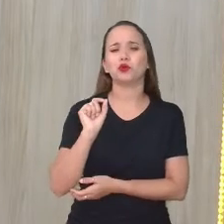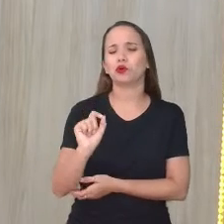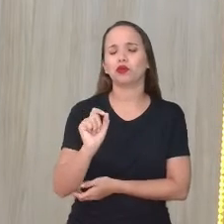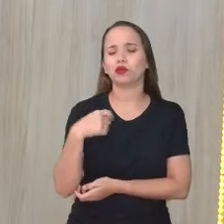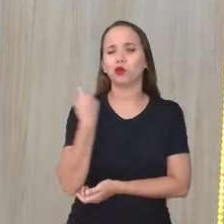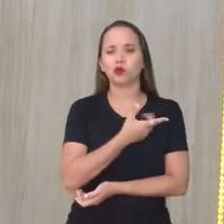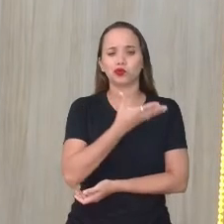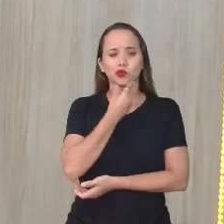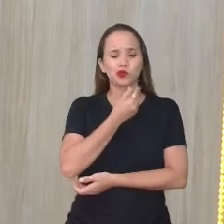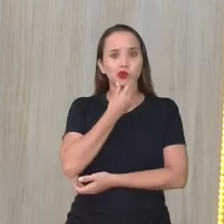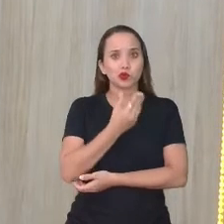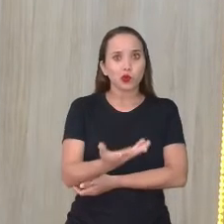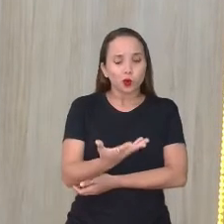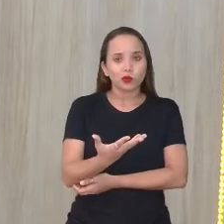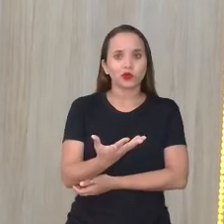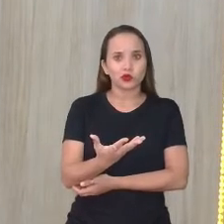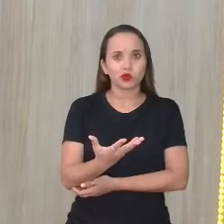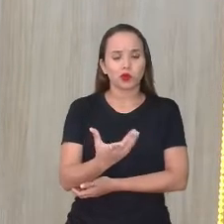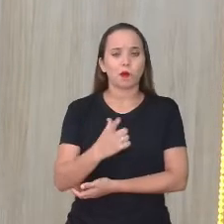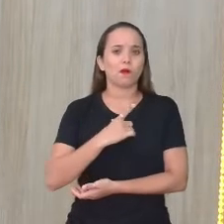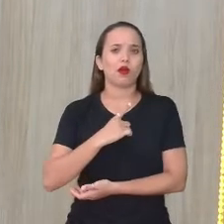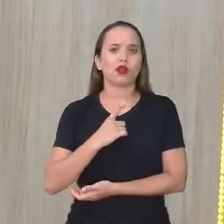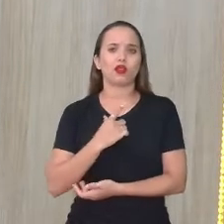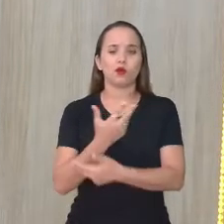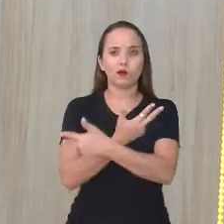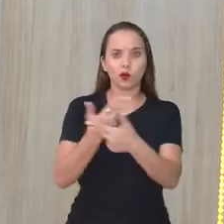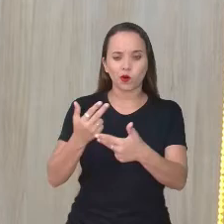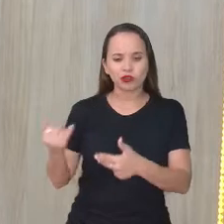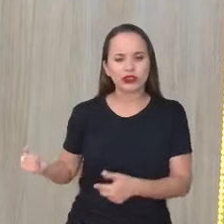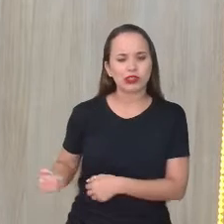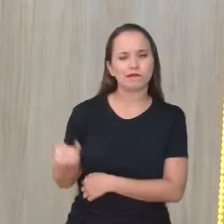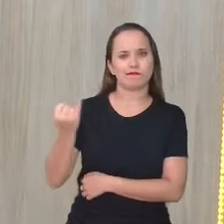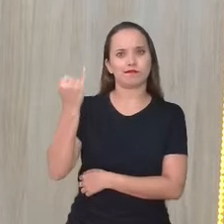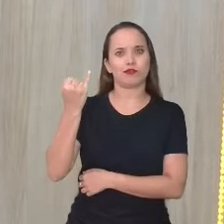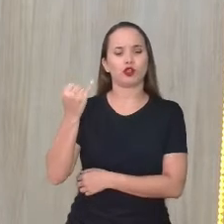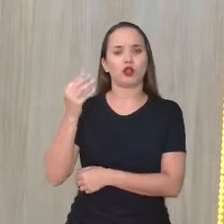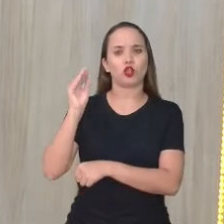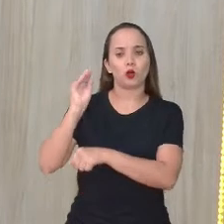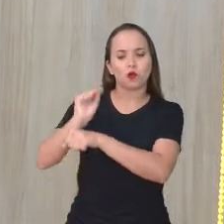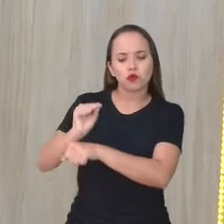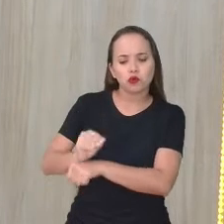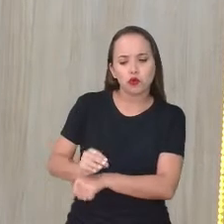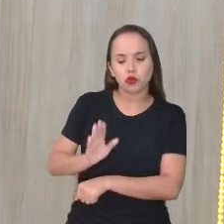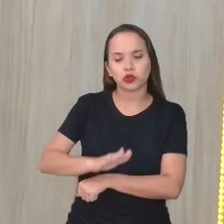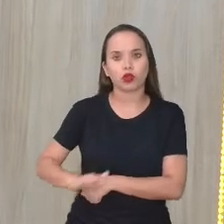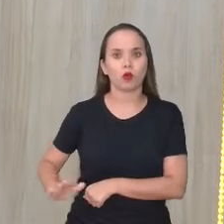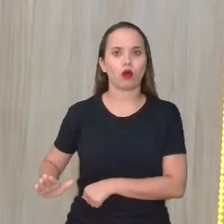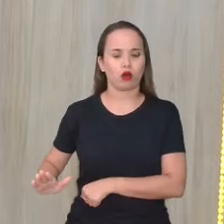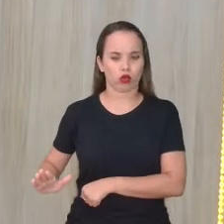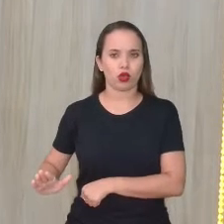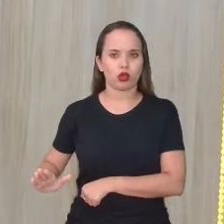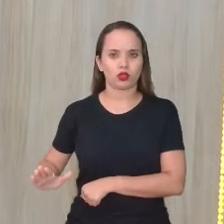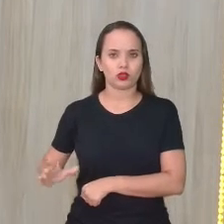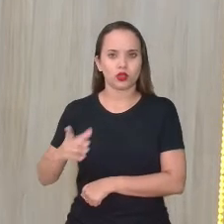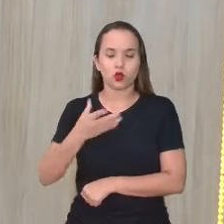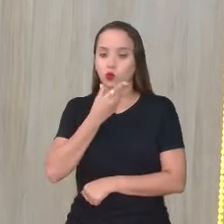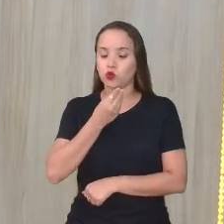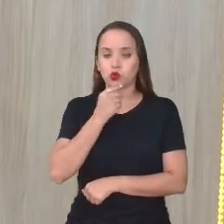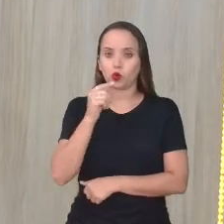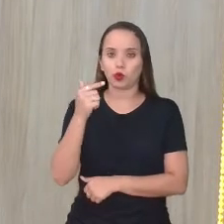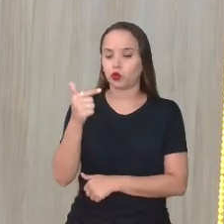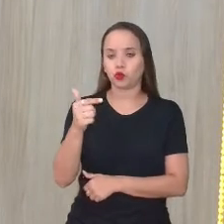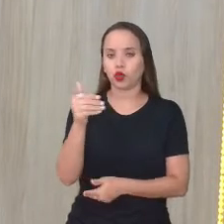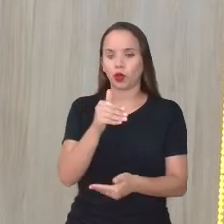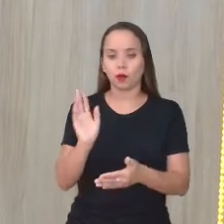nossos homens para que algo tão importante quanto a criação de um filho ou de uma filha, esses homens não estão